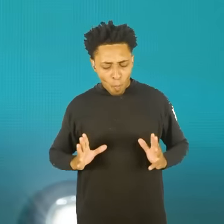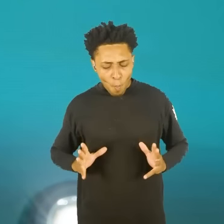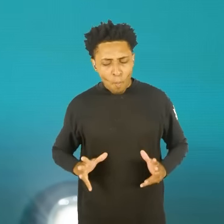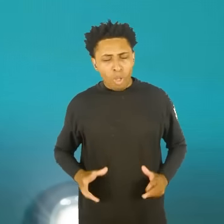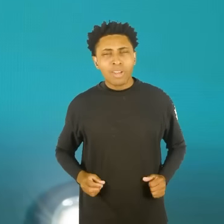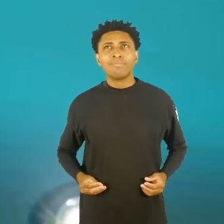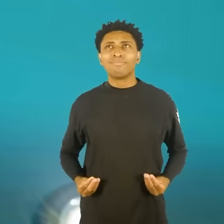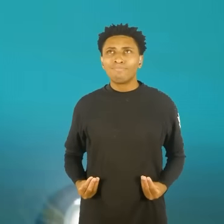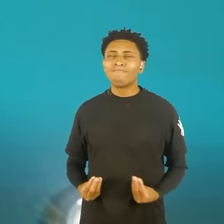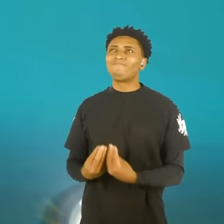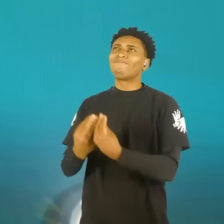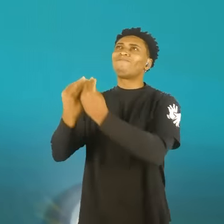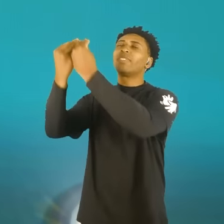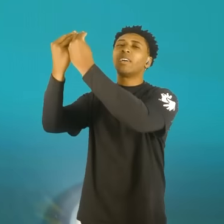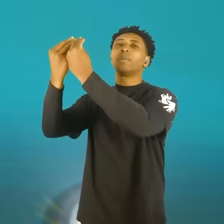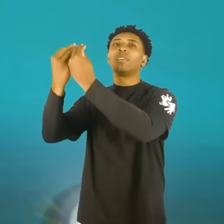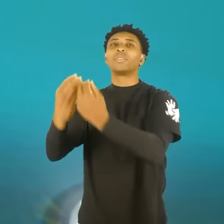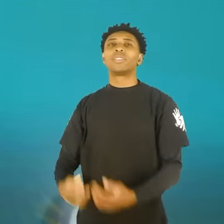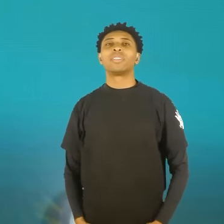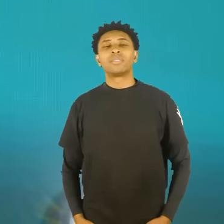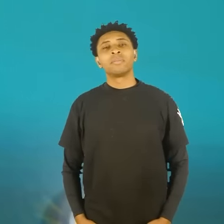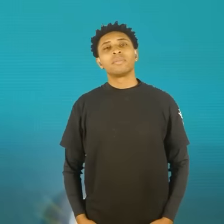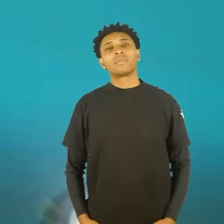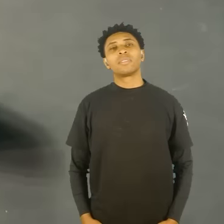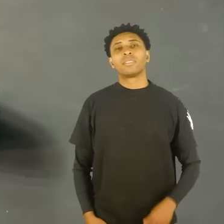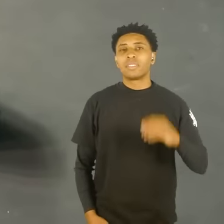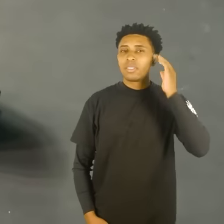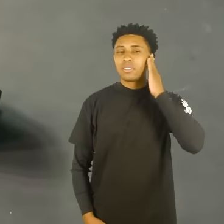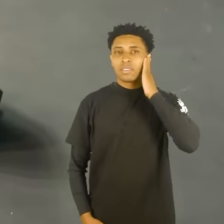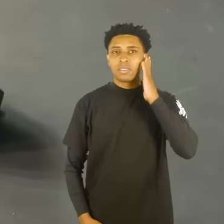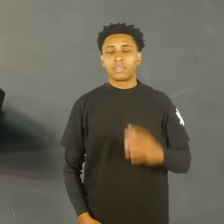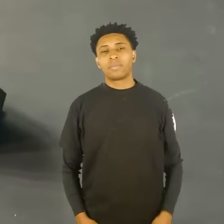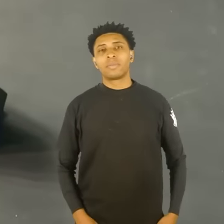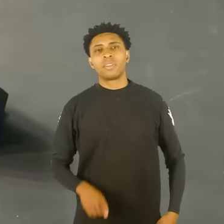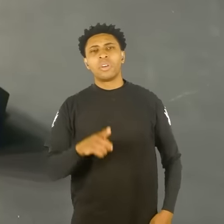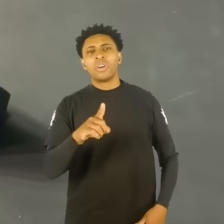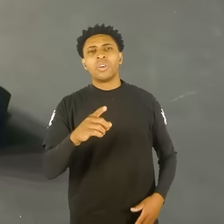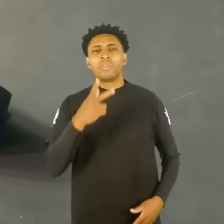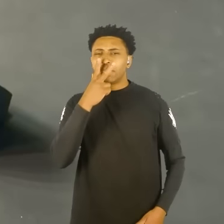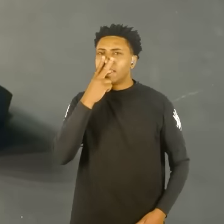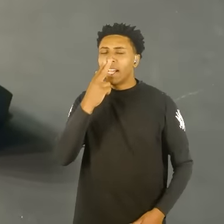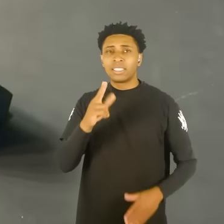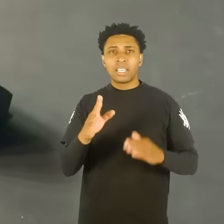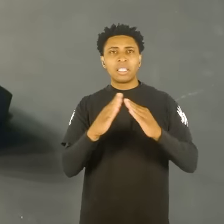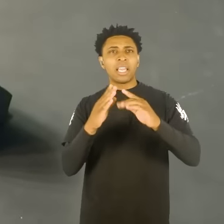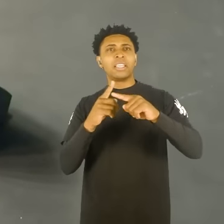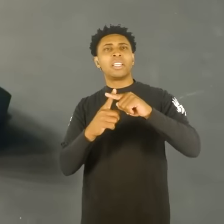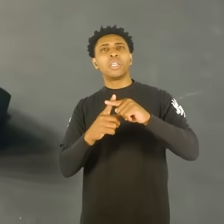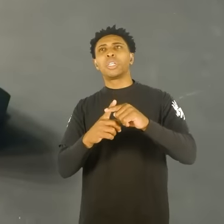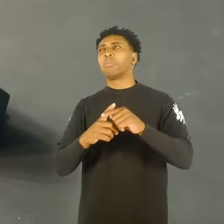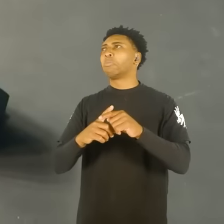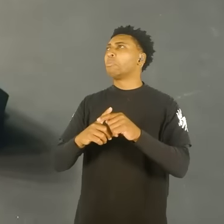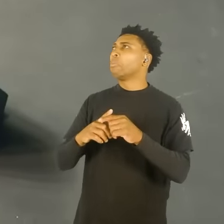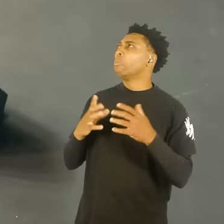O reino de Deus não é brincadeira. E pode ser que você ache tudo moderno aqui, luzes, telão, pastor tem uma linguagem contemporânea, mas a